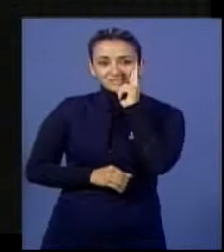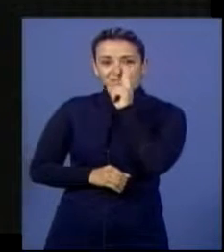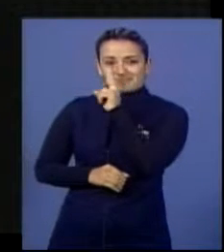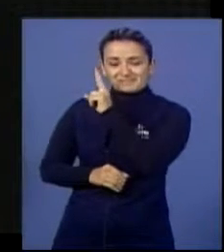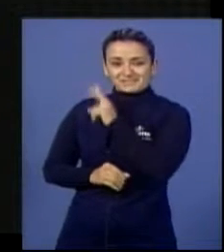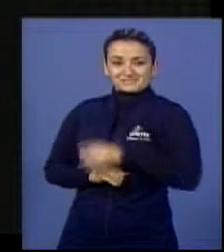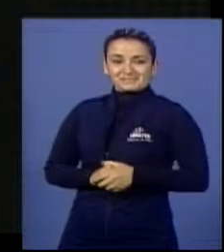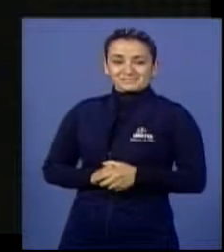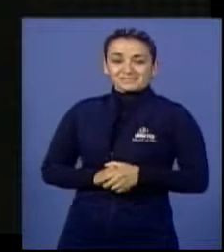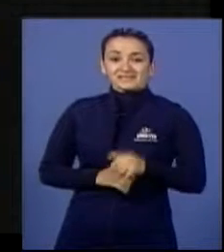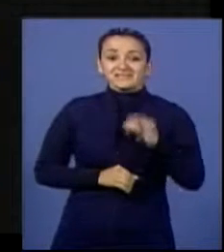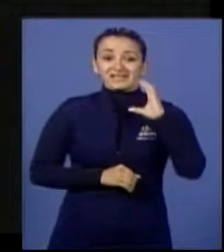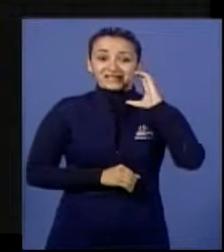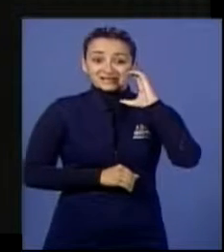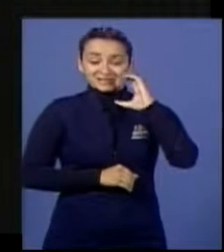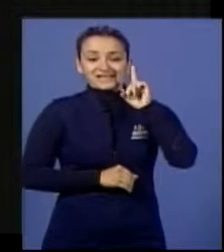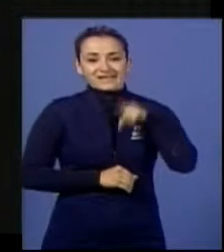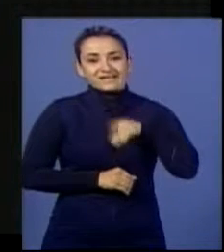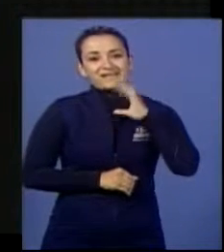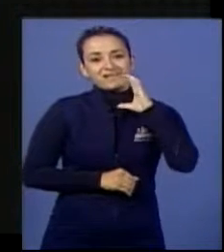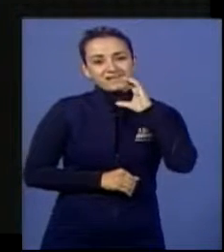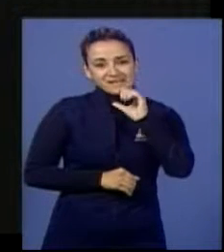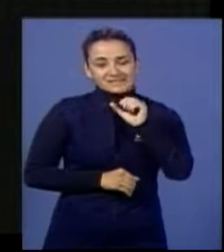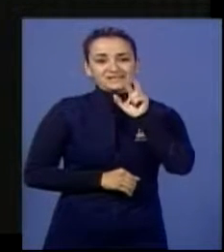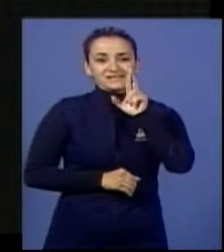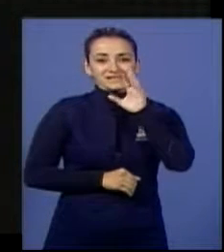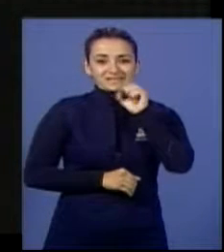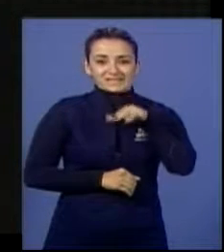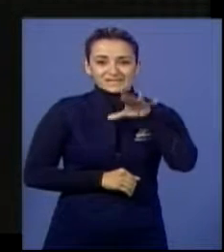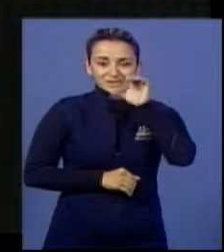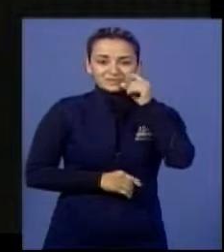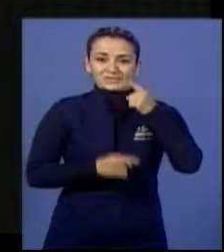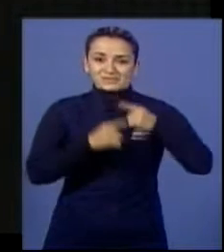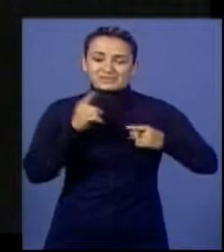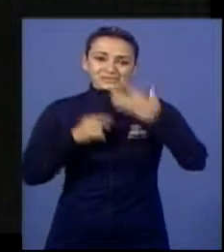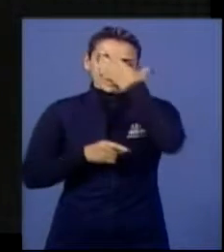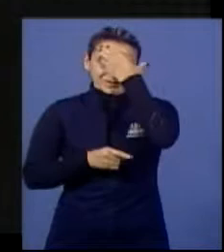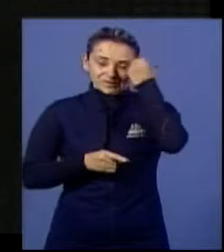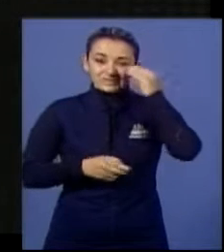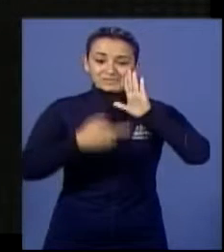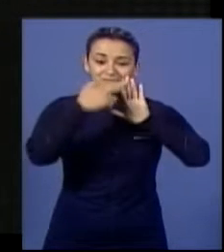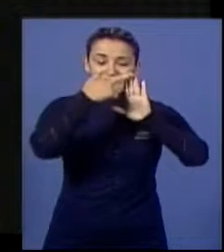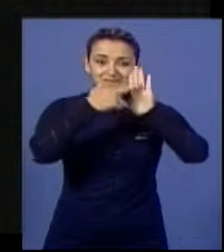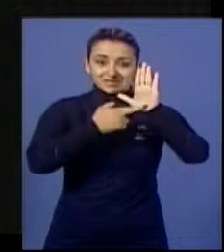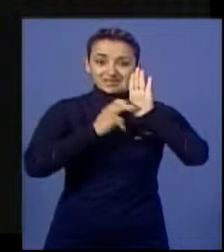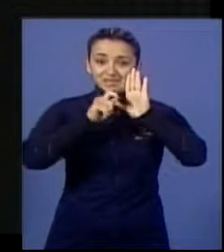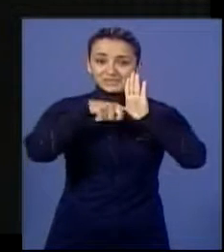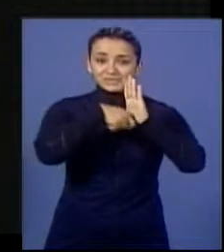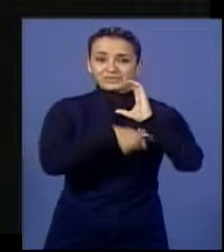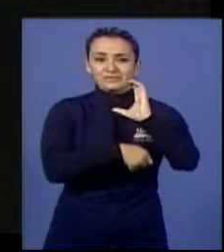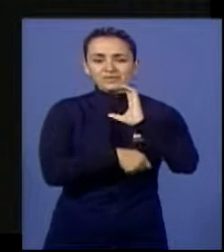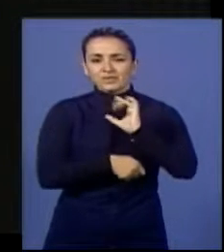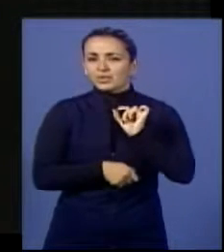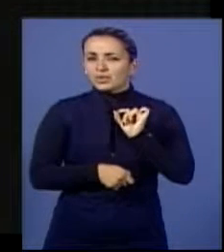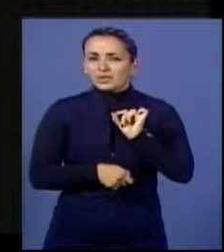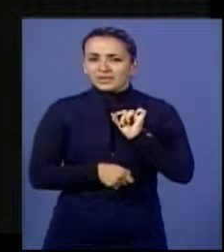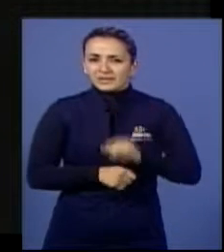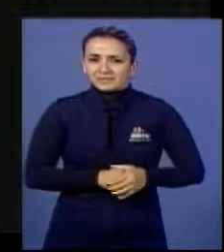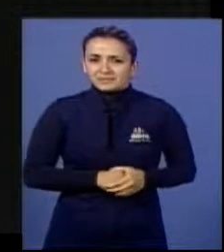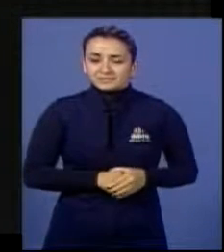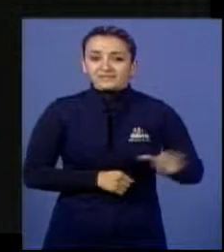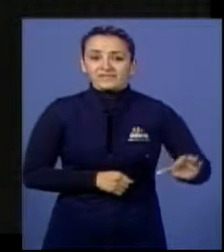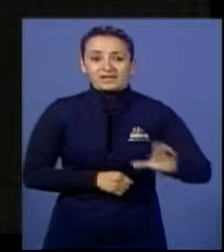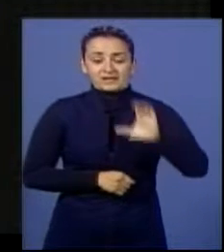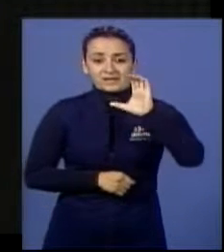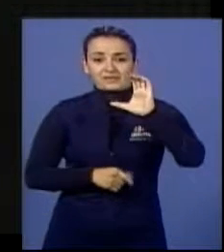Ainda é C. Ainda é C. E tem um detalhe, nunca esquecer das propriedades do carbono. Quais propriedades? Carbono faz